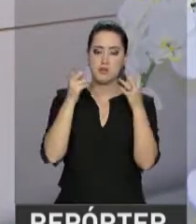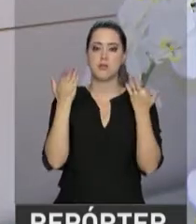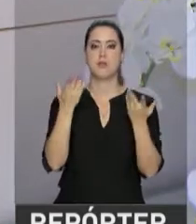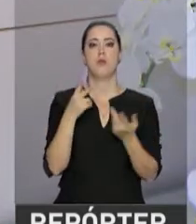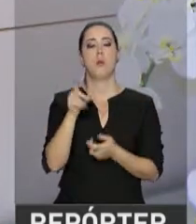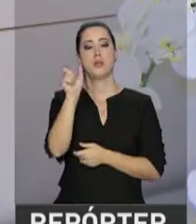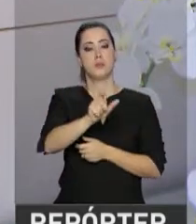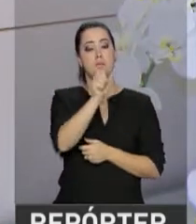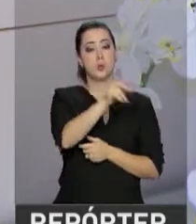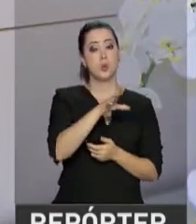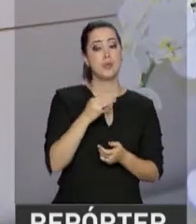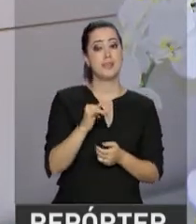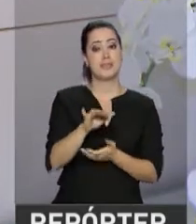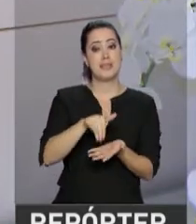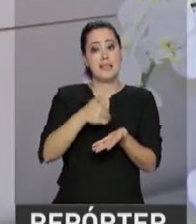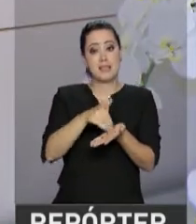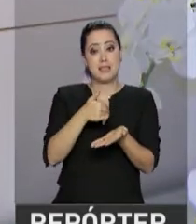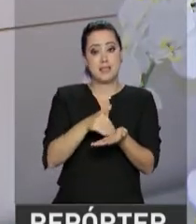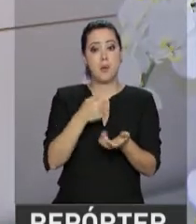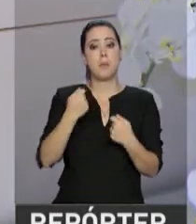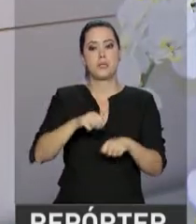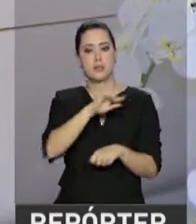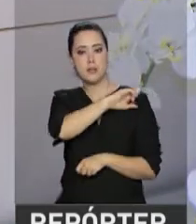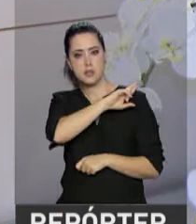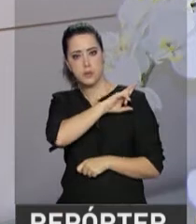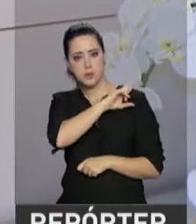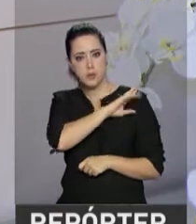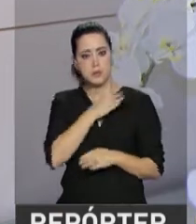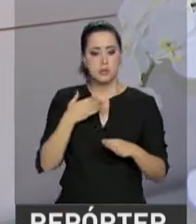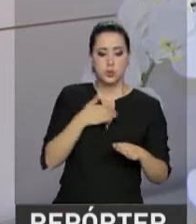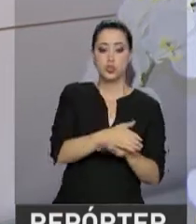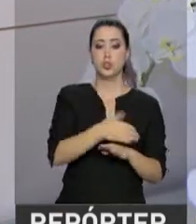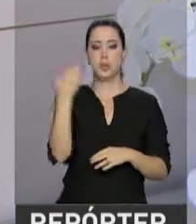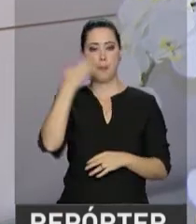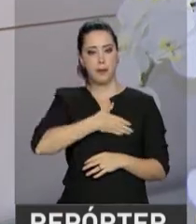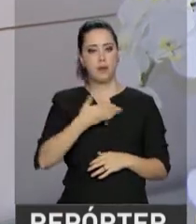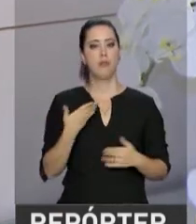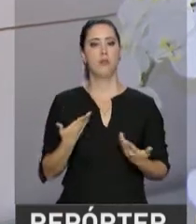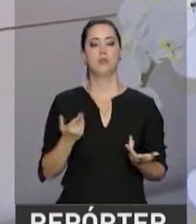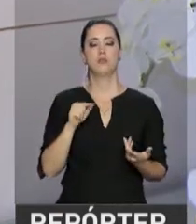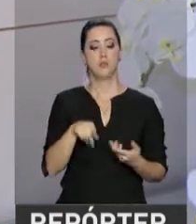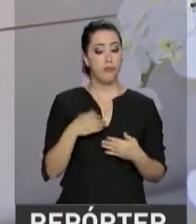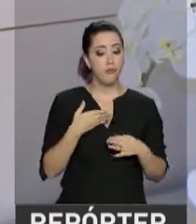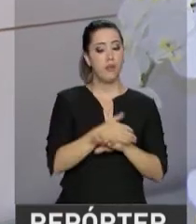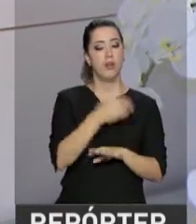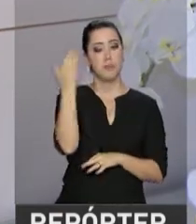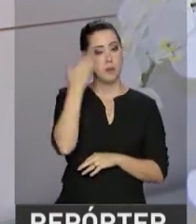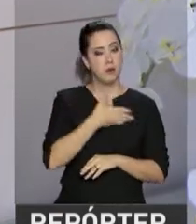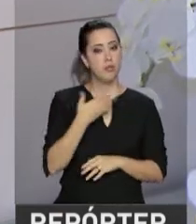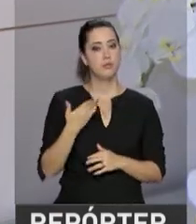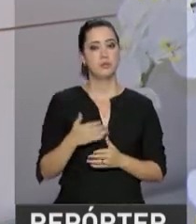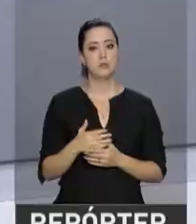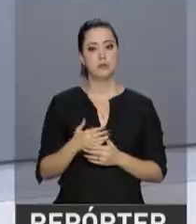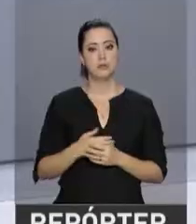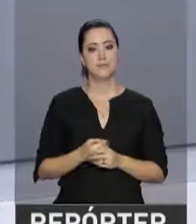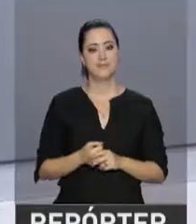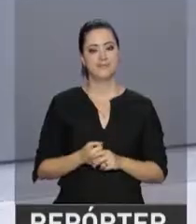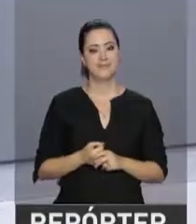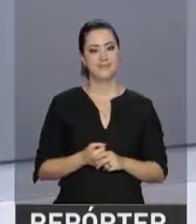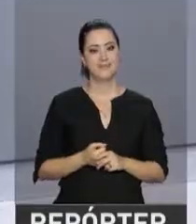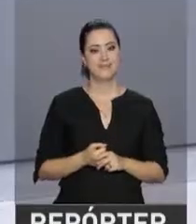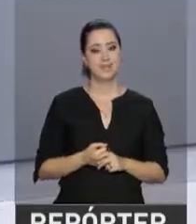participantes nem seja que têm a responsabilidade com esse ato de fazer a inscrição e comparecer ao dia da prova